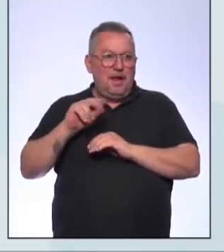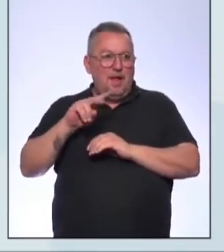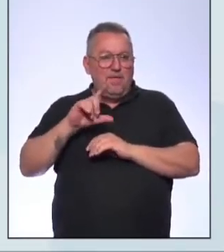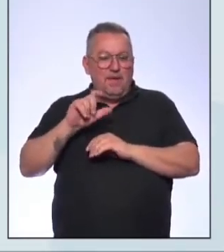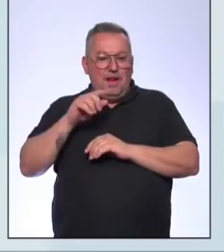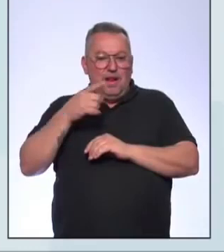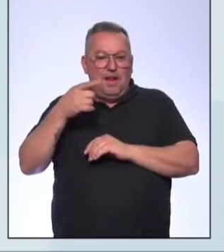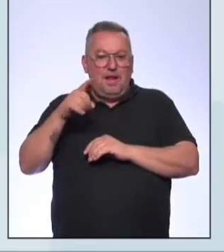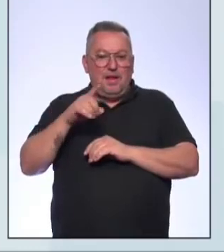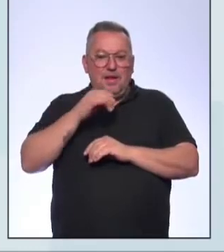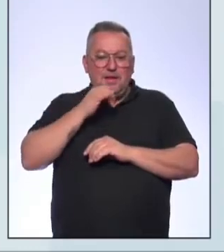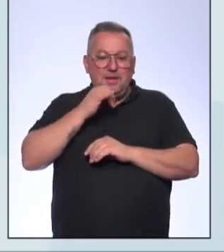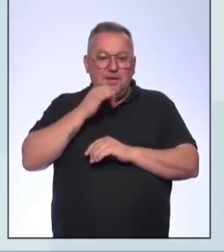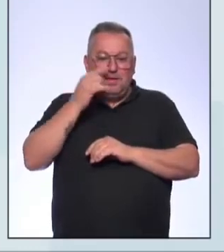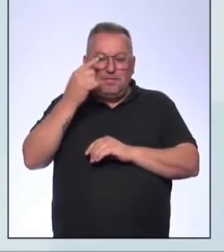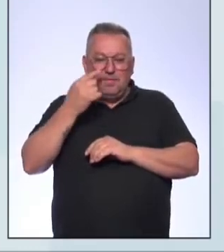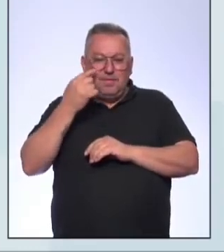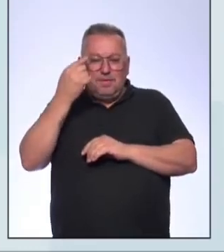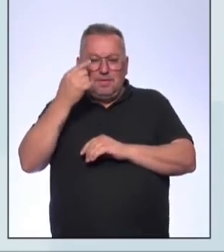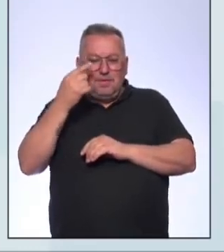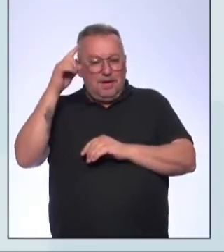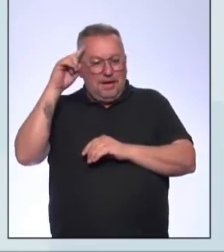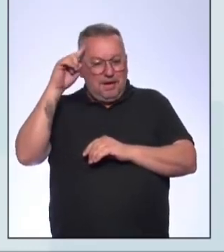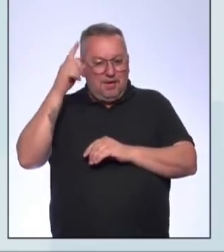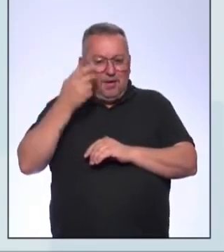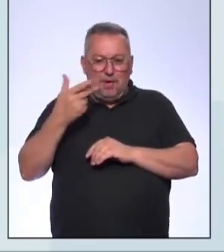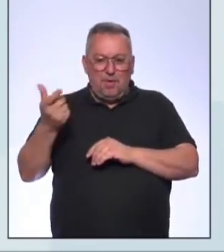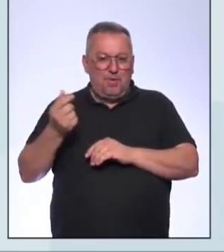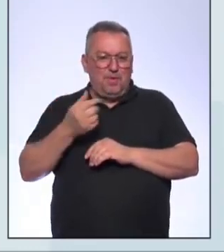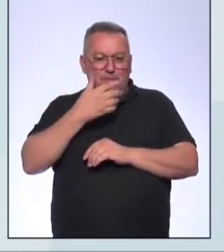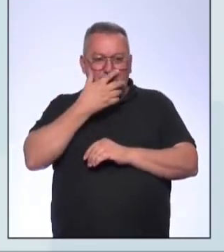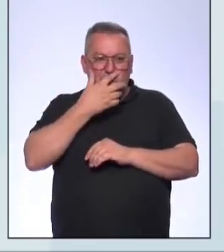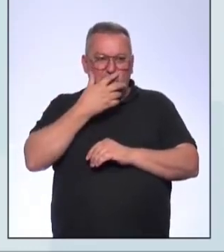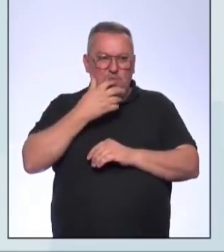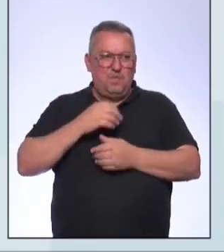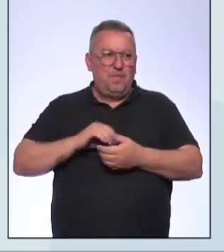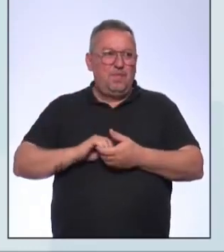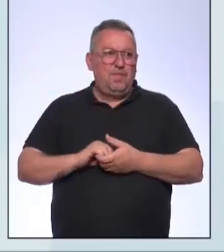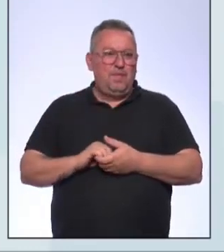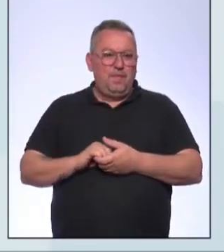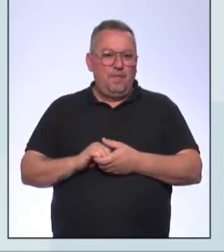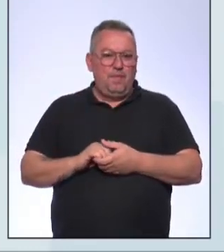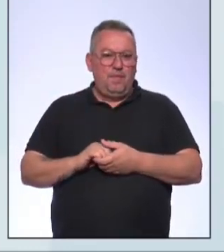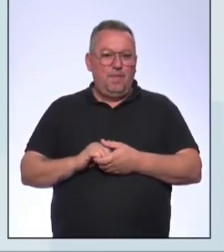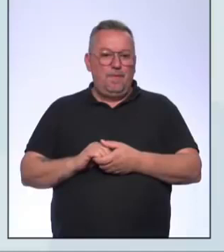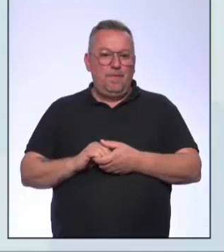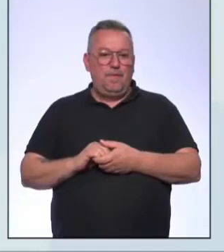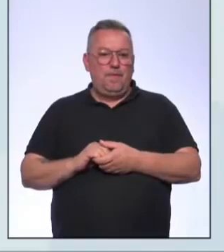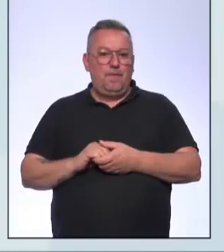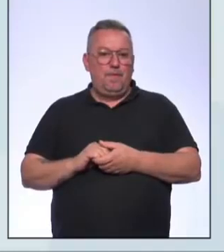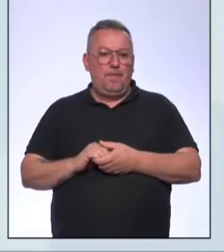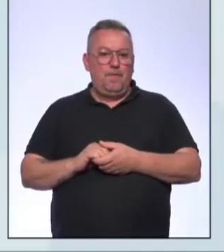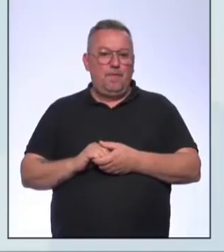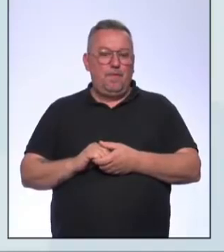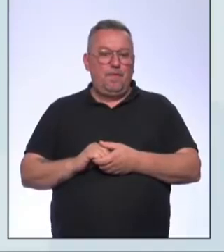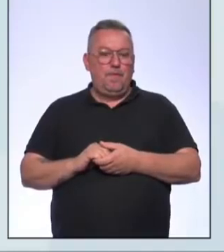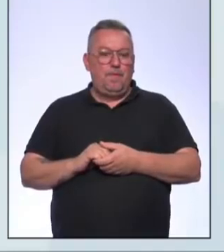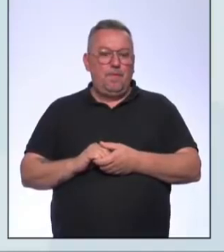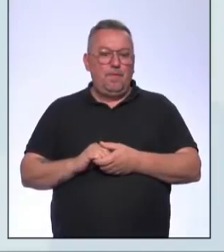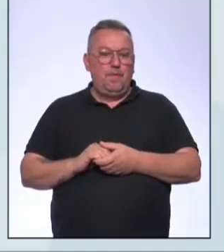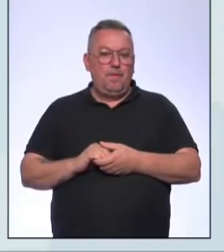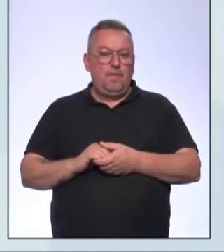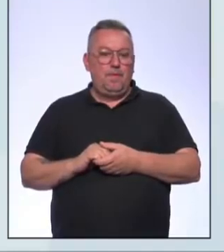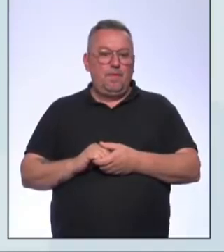Então, hazel é aquele olho que cada dia tá uma cor diferente, né? Aquele olho bem bonito, né? Mas, aí depois tem I